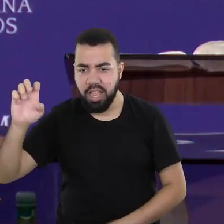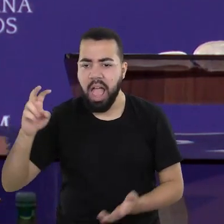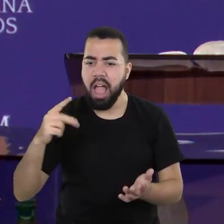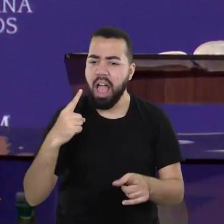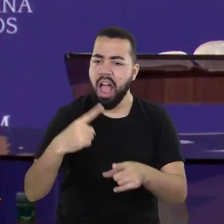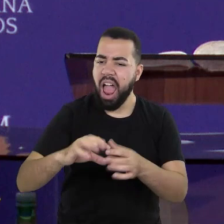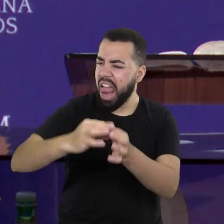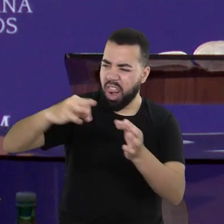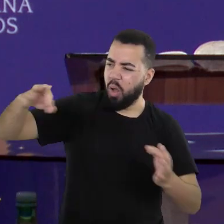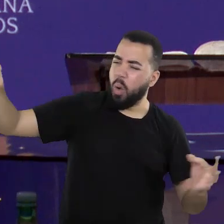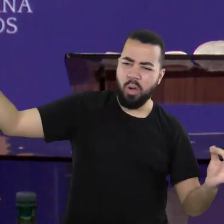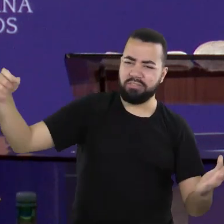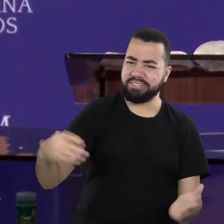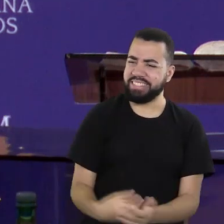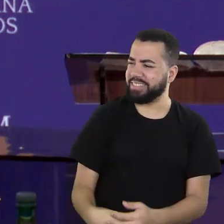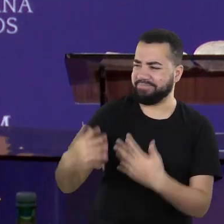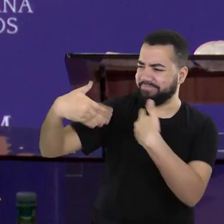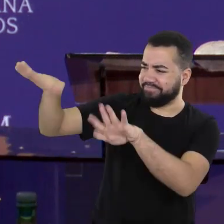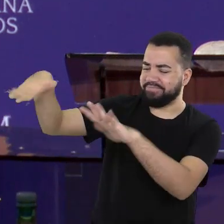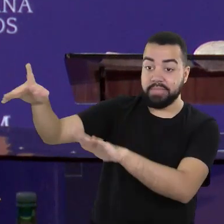Cristo.